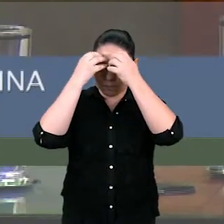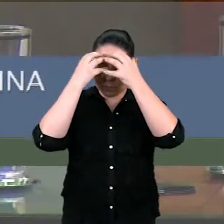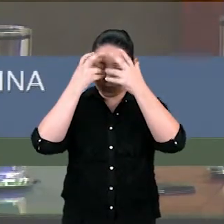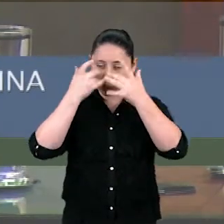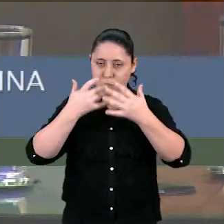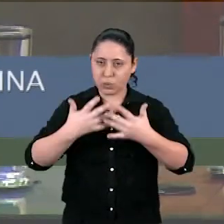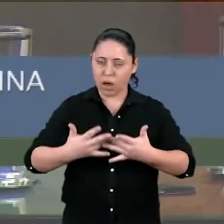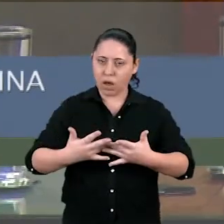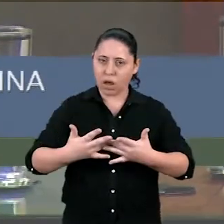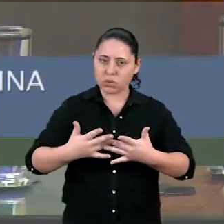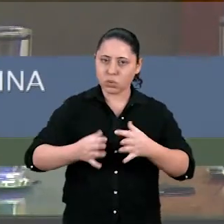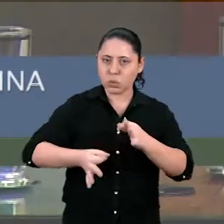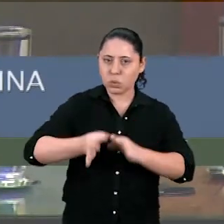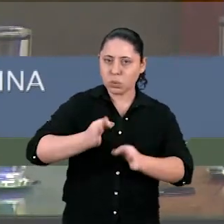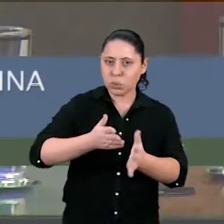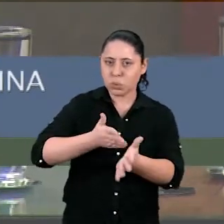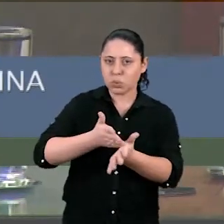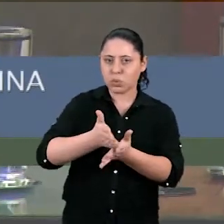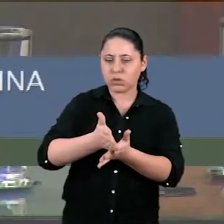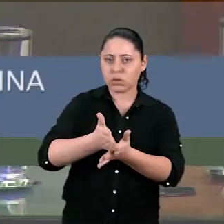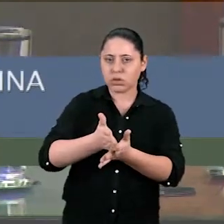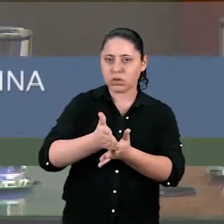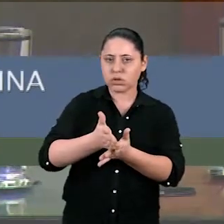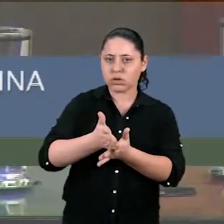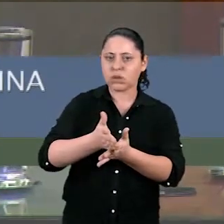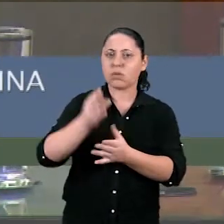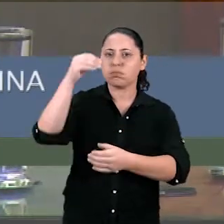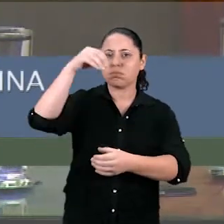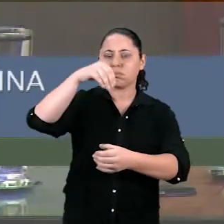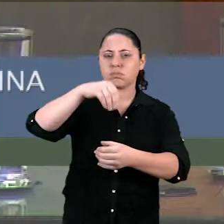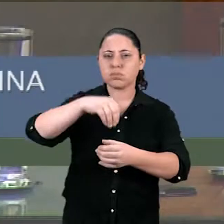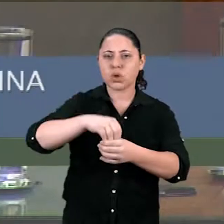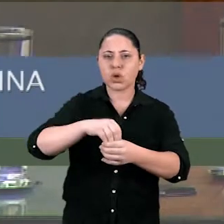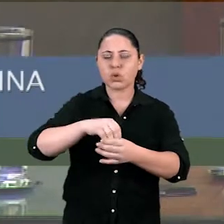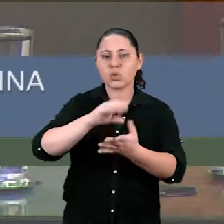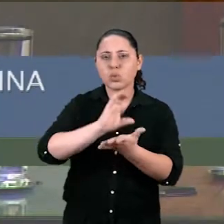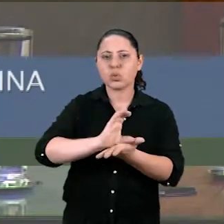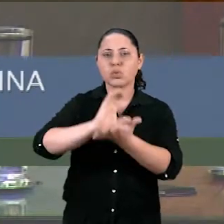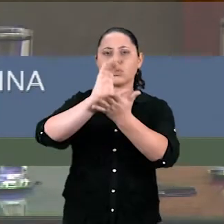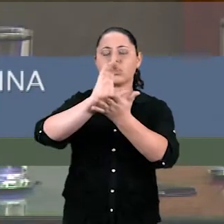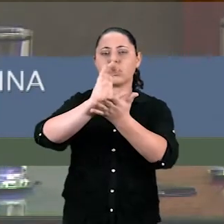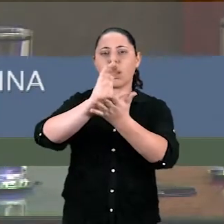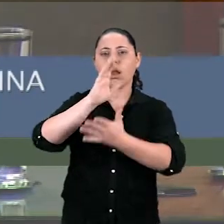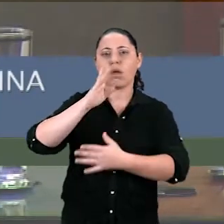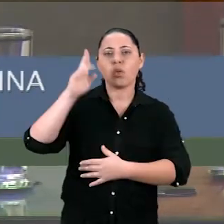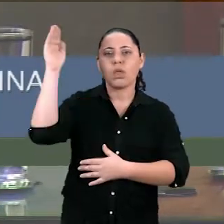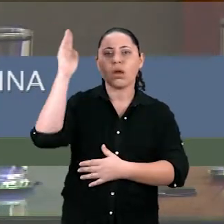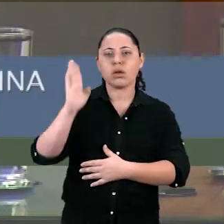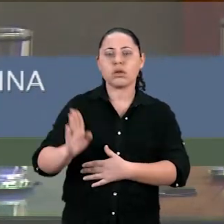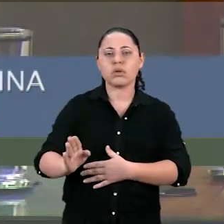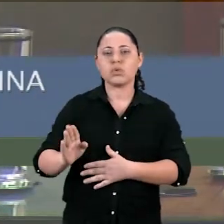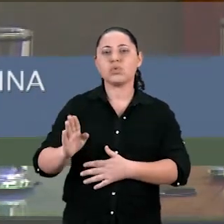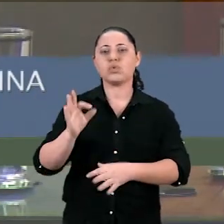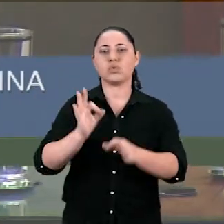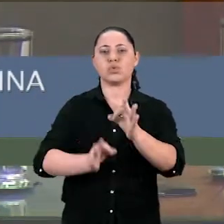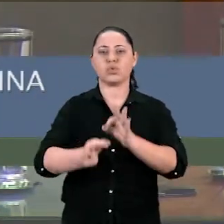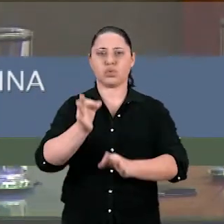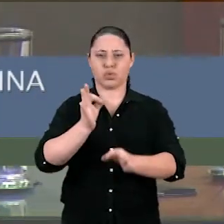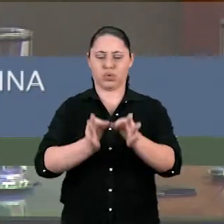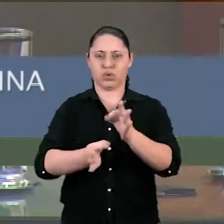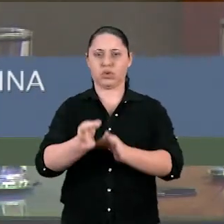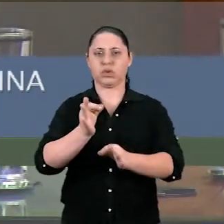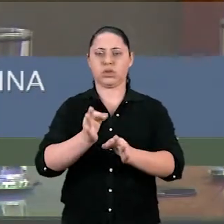caminhos do judiciário, especialmente dentro da figura do Conselho Nacional de Justiça. Um grande